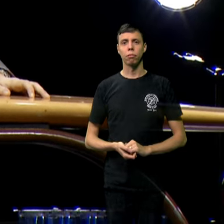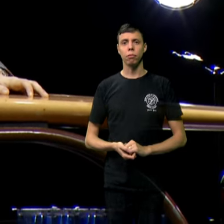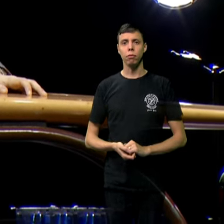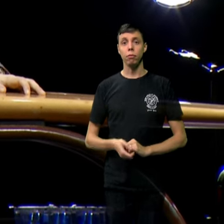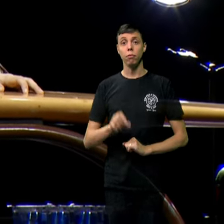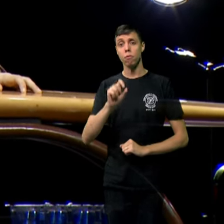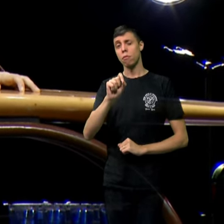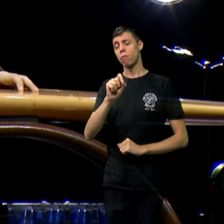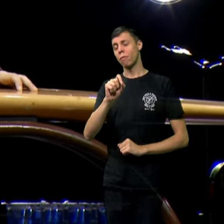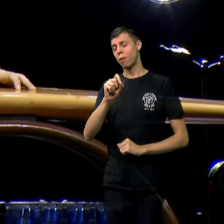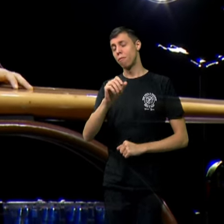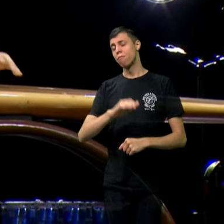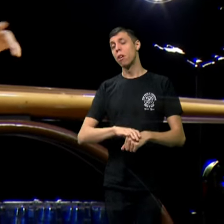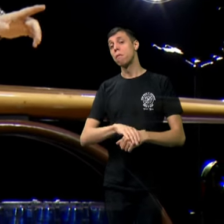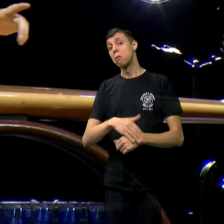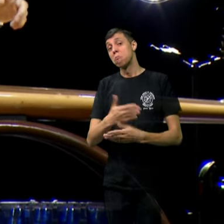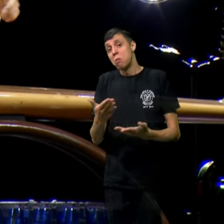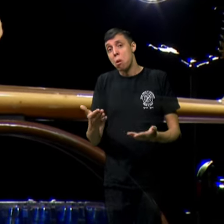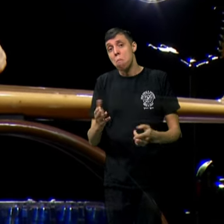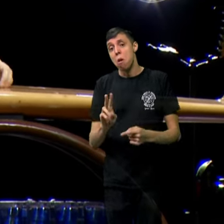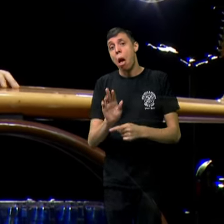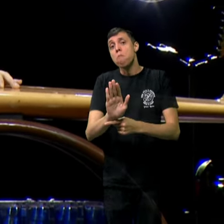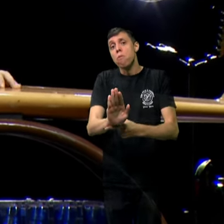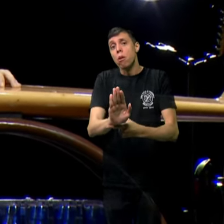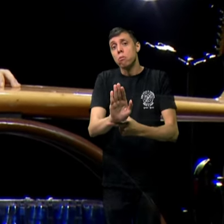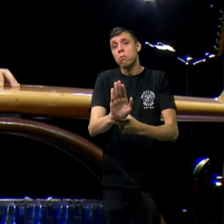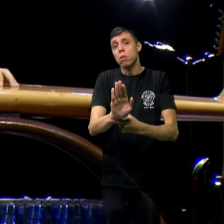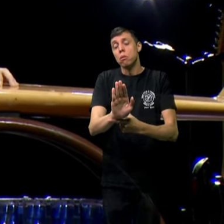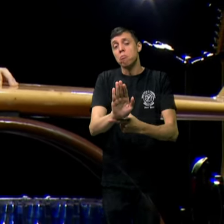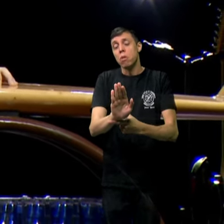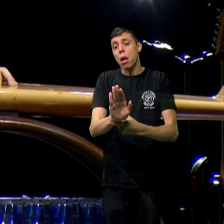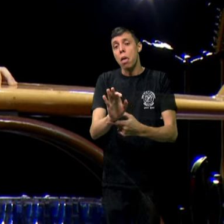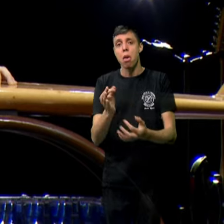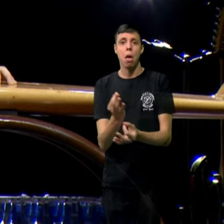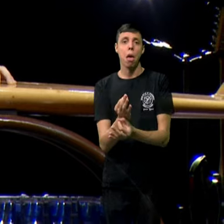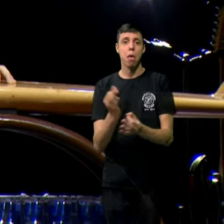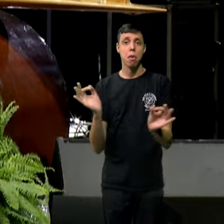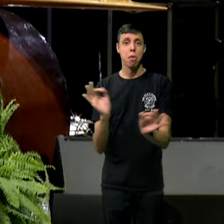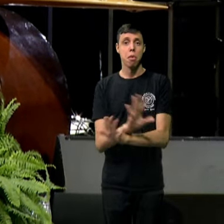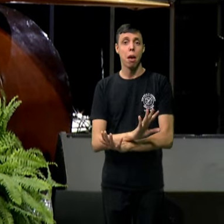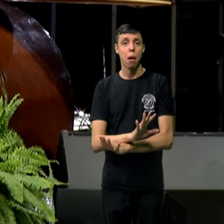O que eu posso fazer por vocês, a parte de orar e transferir e terminar de pregar?